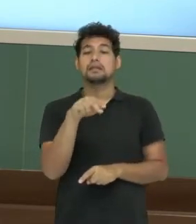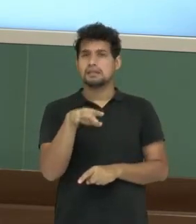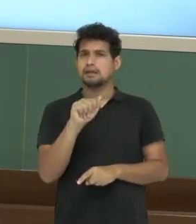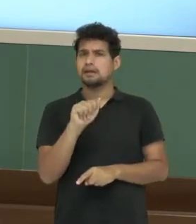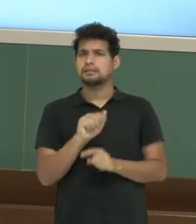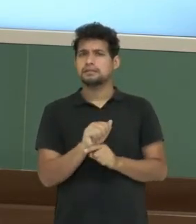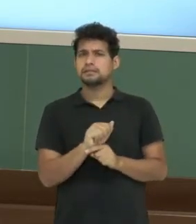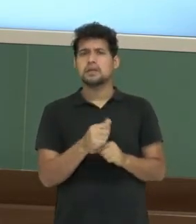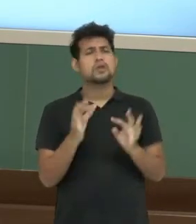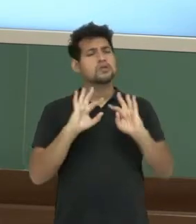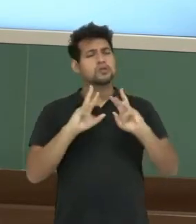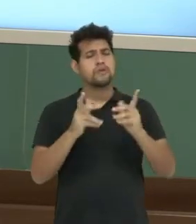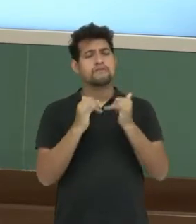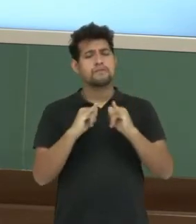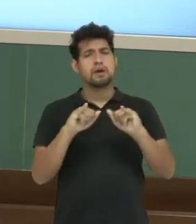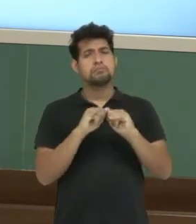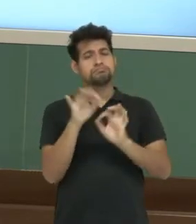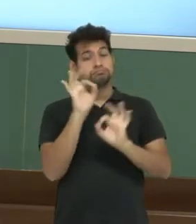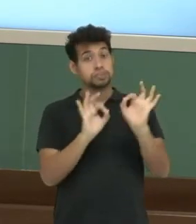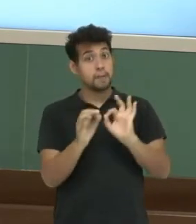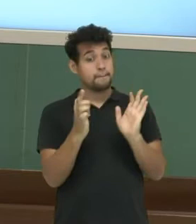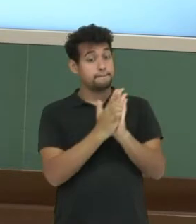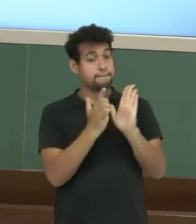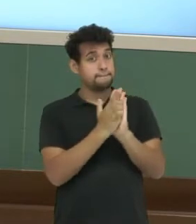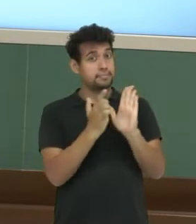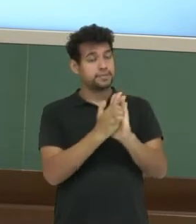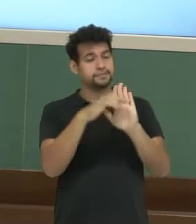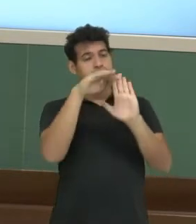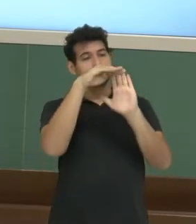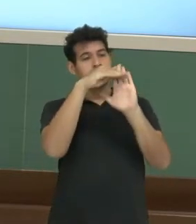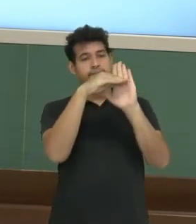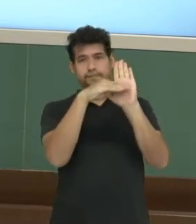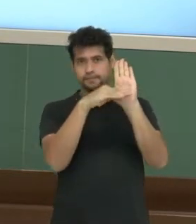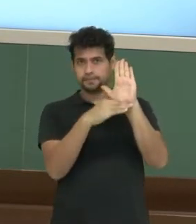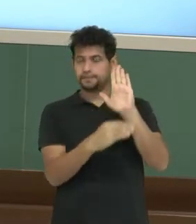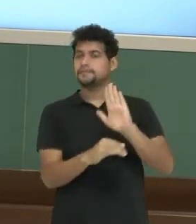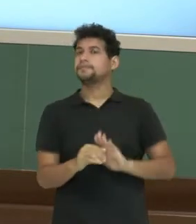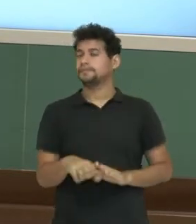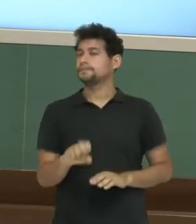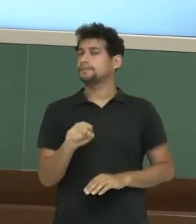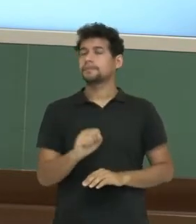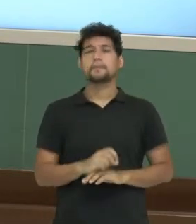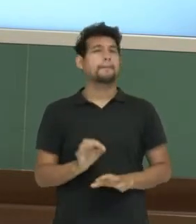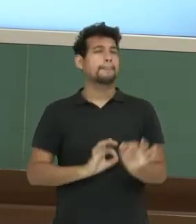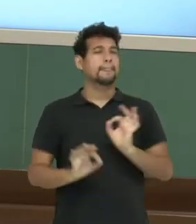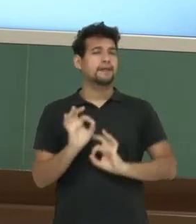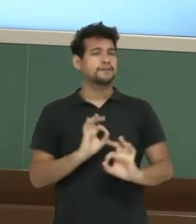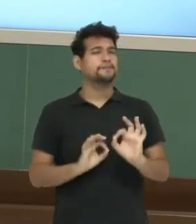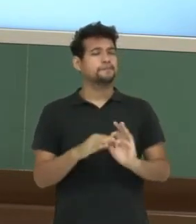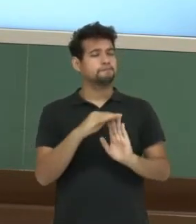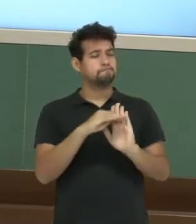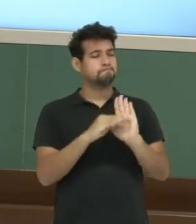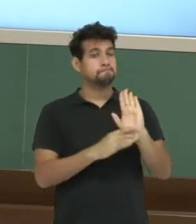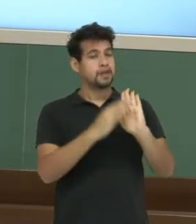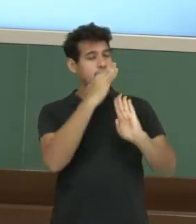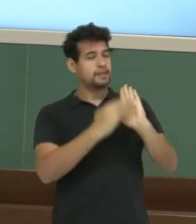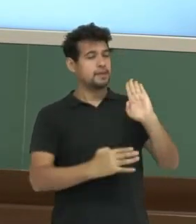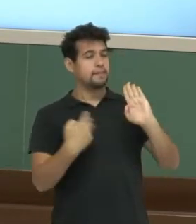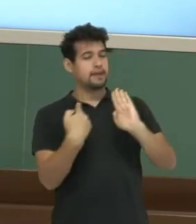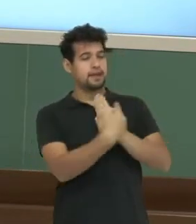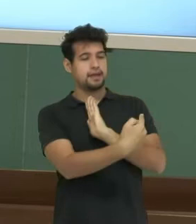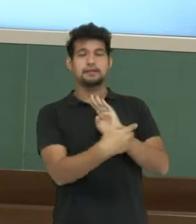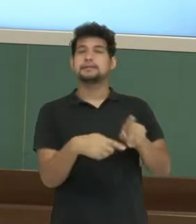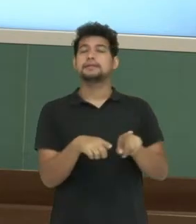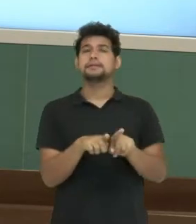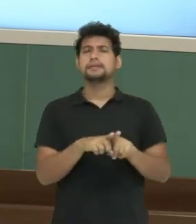as informações em uma planilha, ok? Planilha é sempre importante, organizar uma planilha, uma tabela.